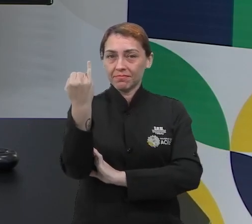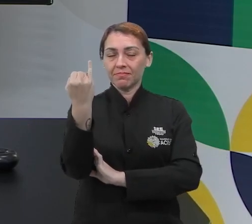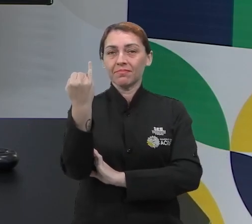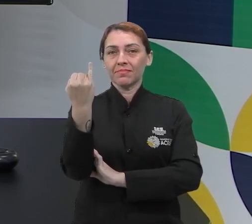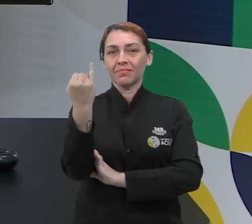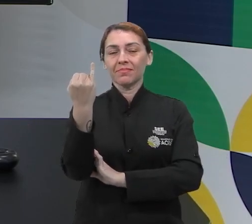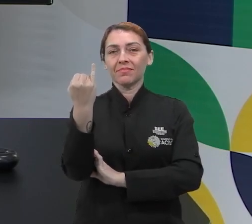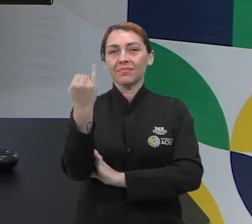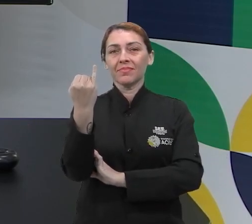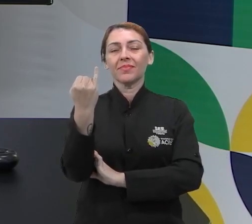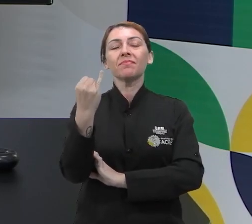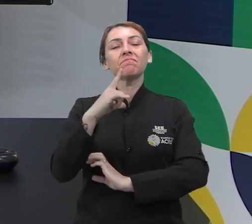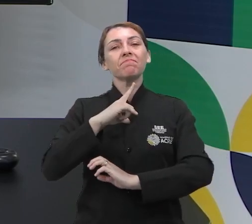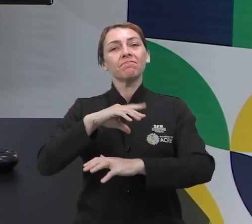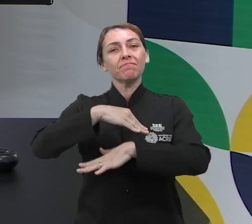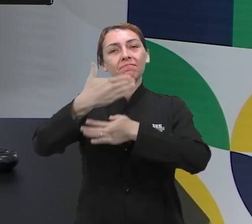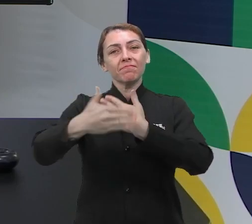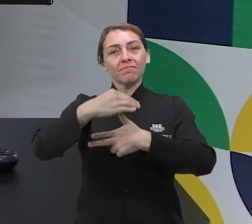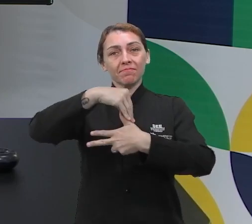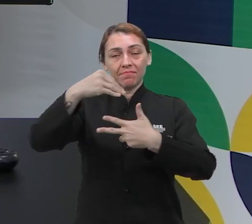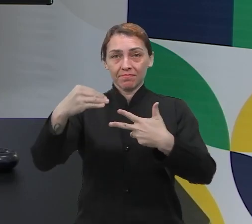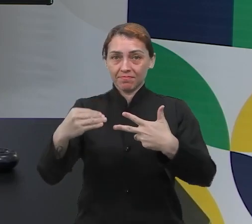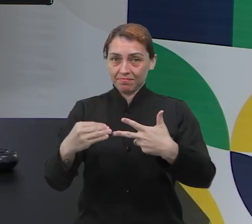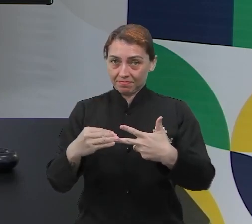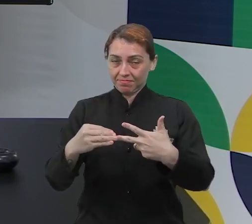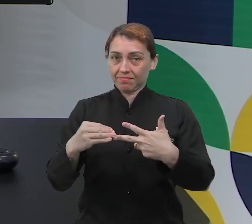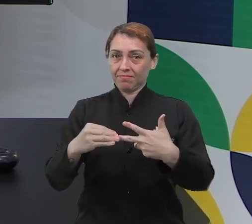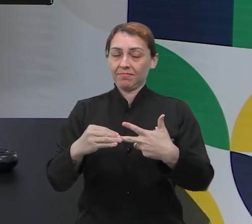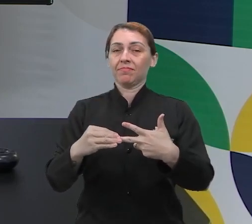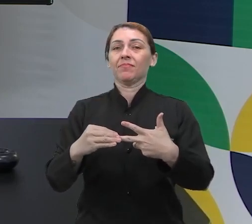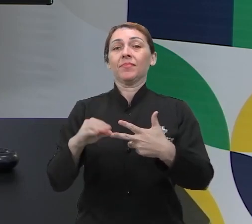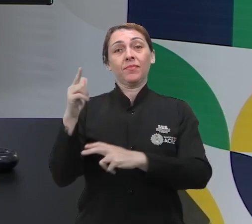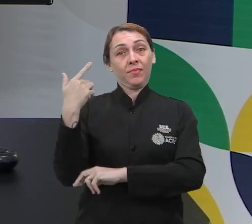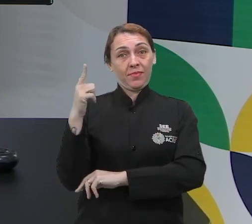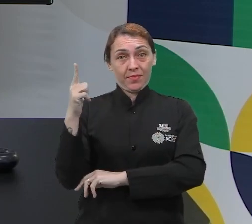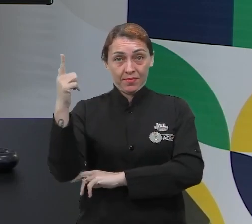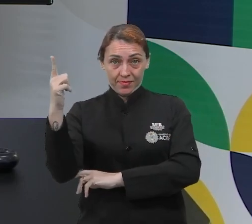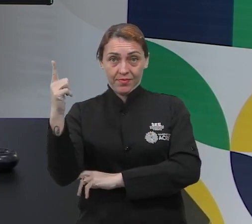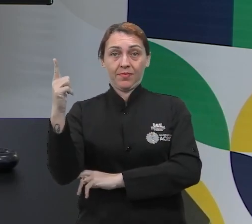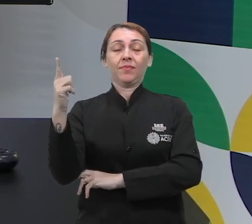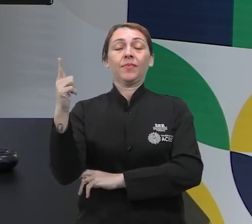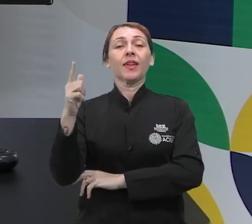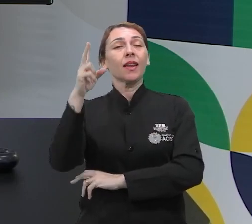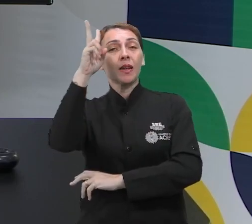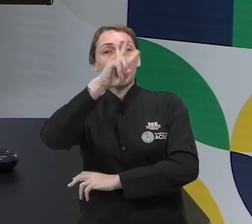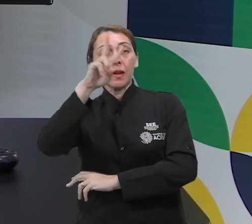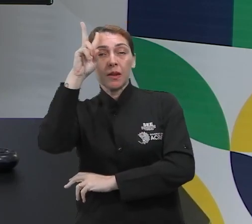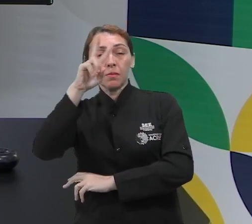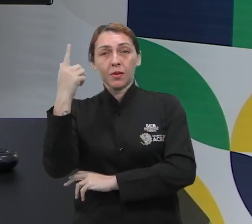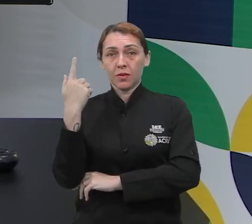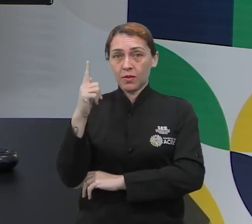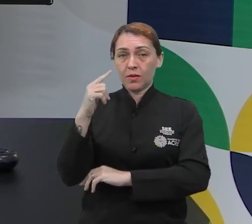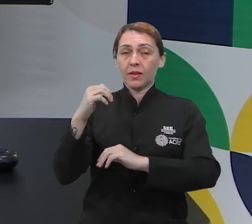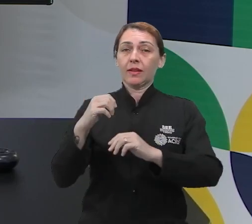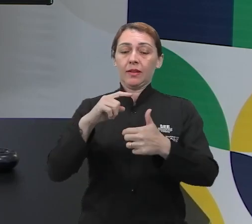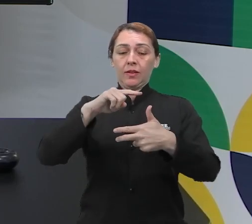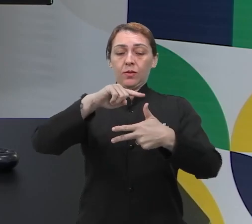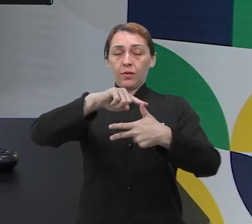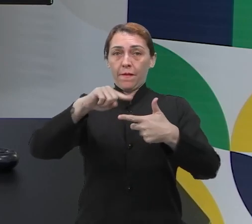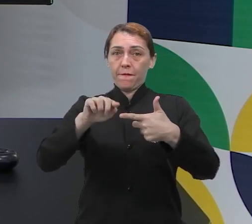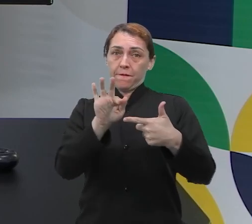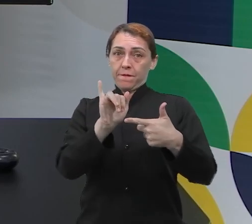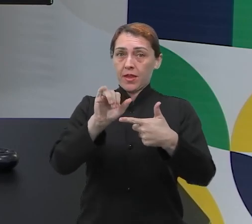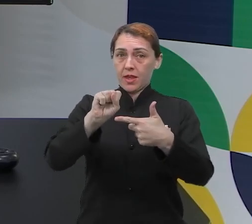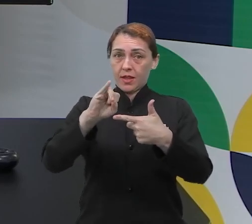importante que cai bastante no Enem, aí na parte física, né, da Geografia Física, lembrando que a Geografia ela se divide em parte